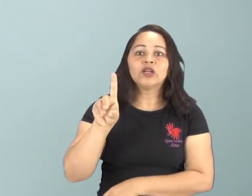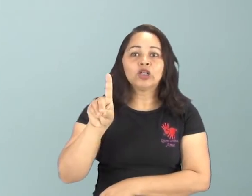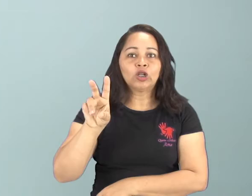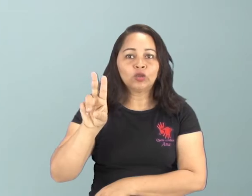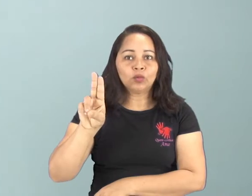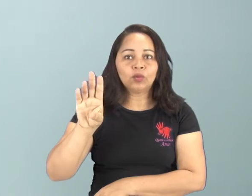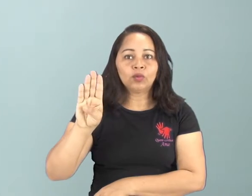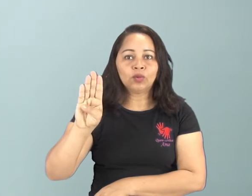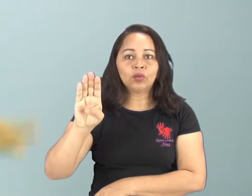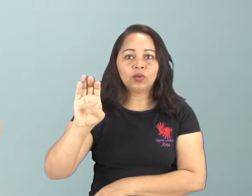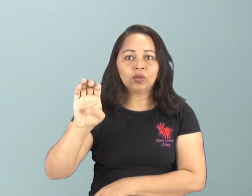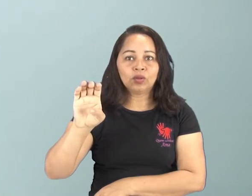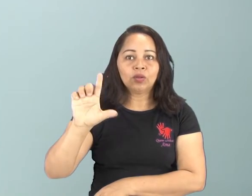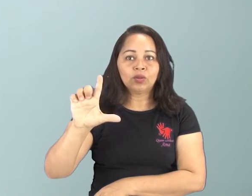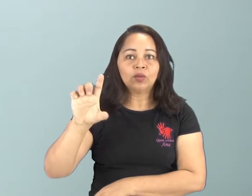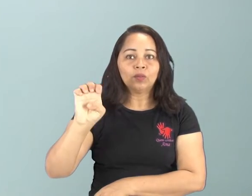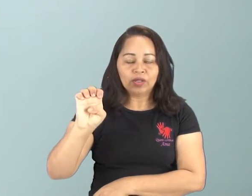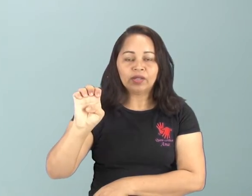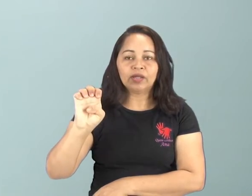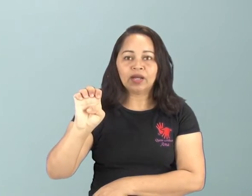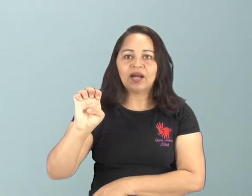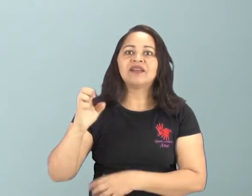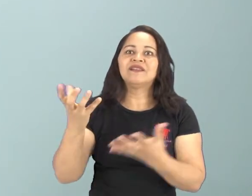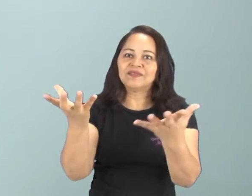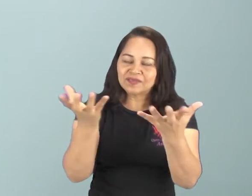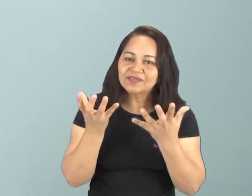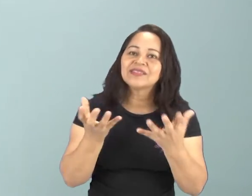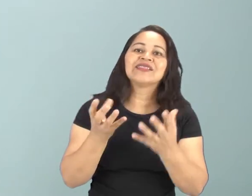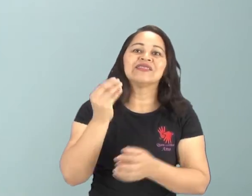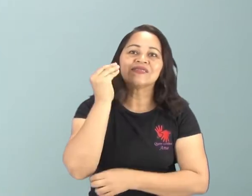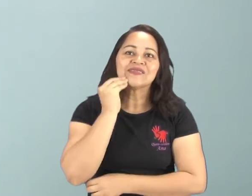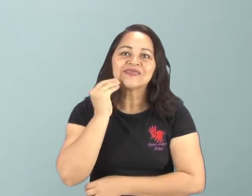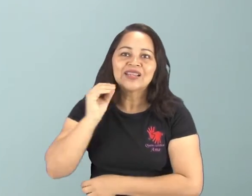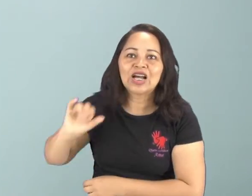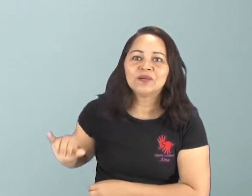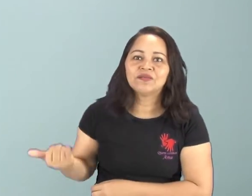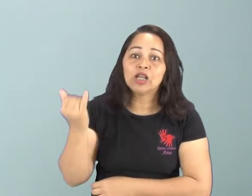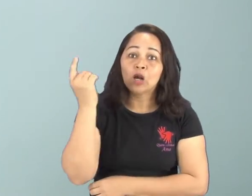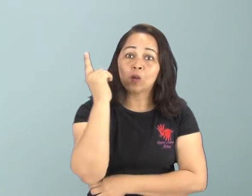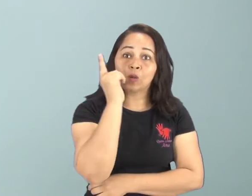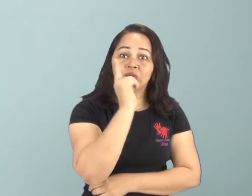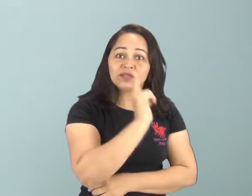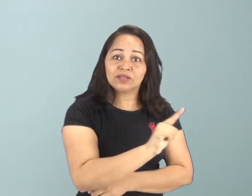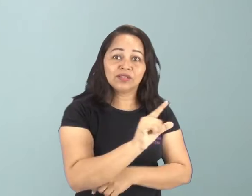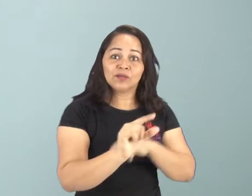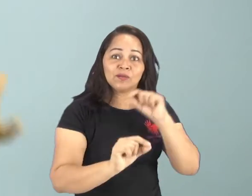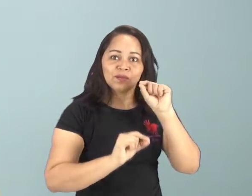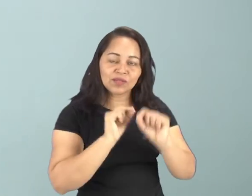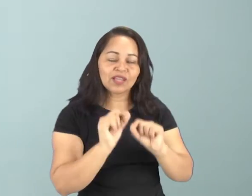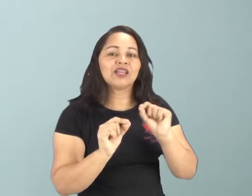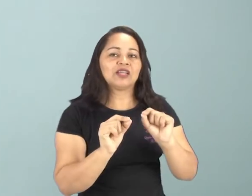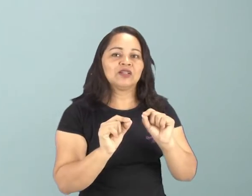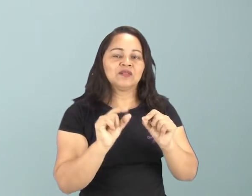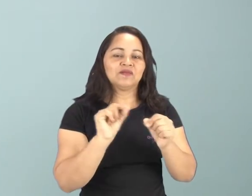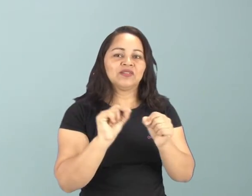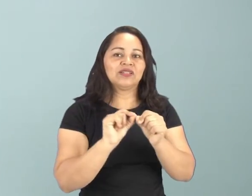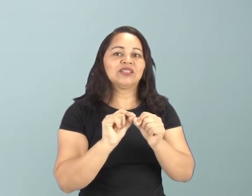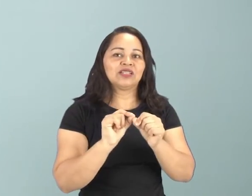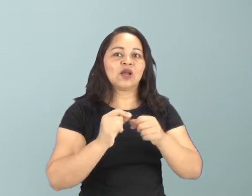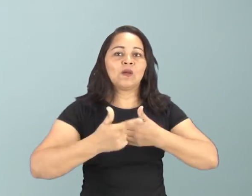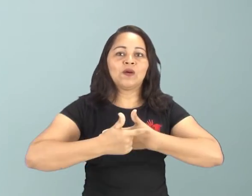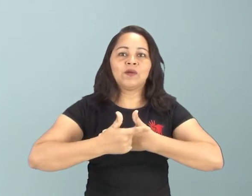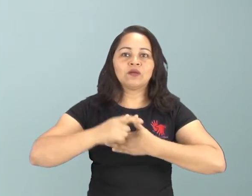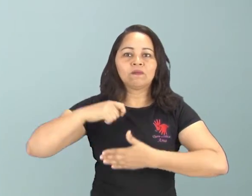dublê, ele agarrou com todas as forças a oportunidade e ele conseguiu desempenhar muito bem o seu